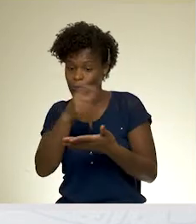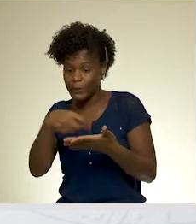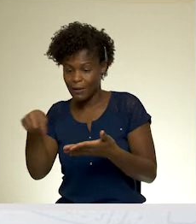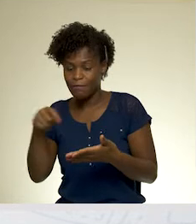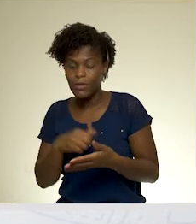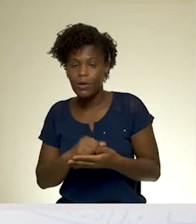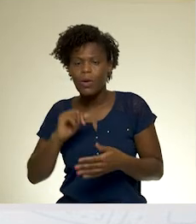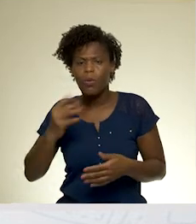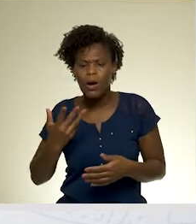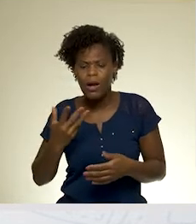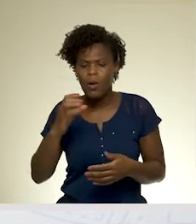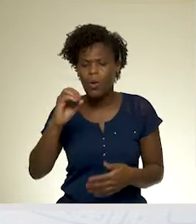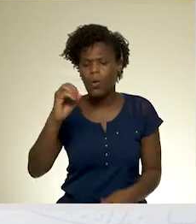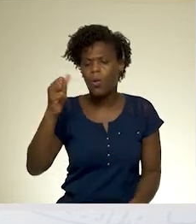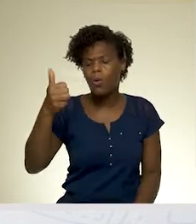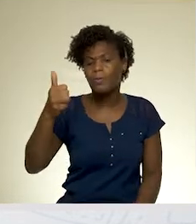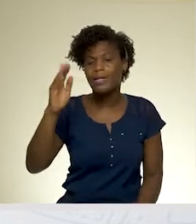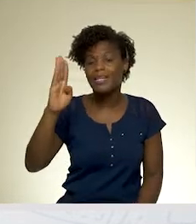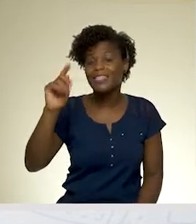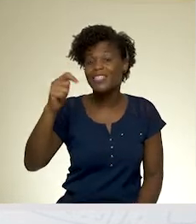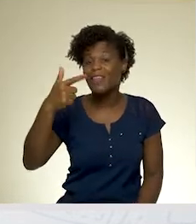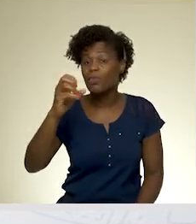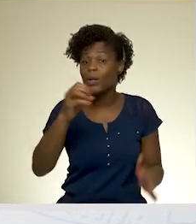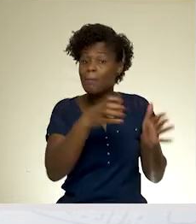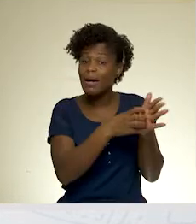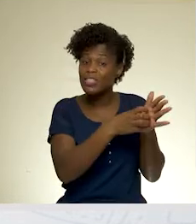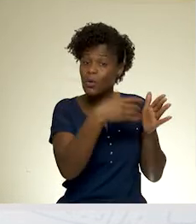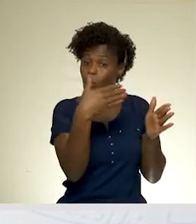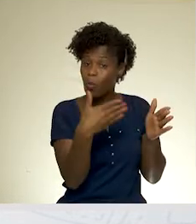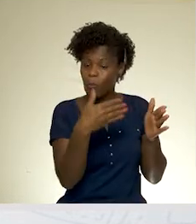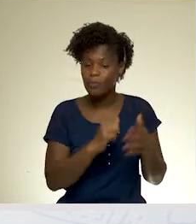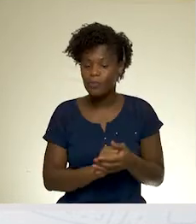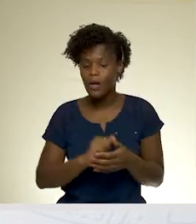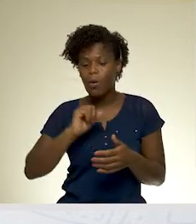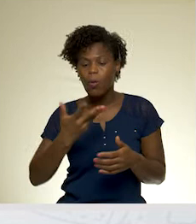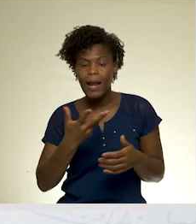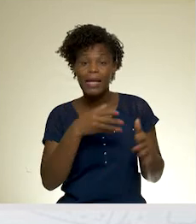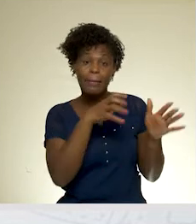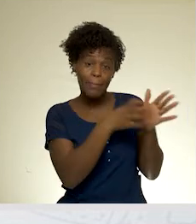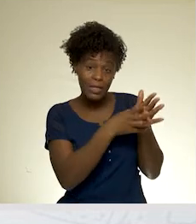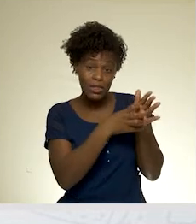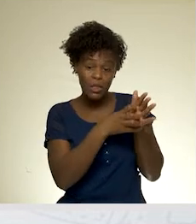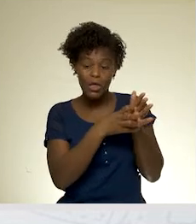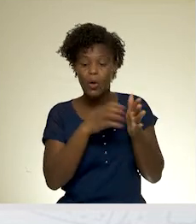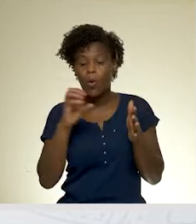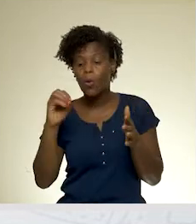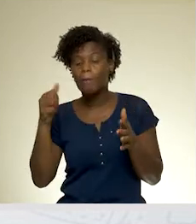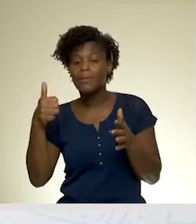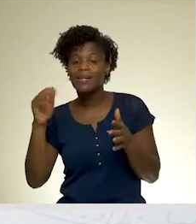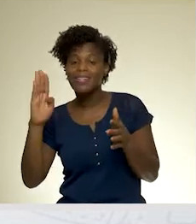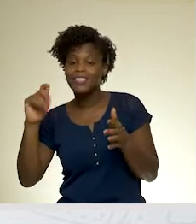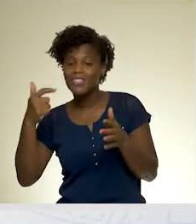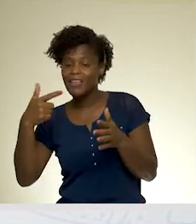Qual o objeto de imagem 1? Qual a imagem cujo objeto